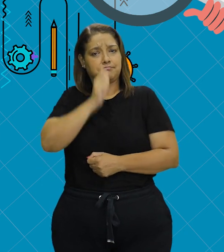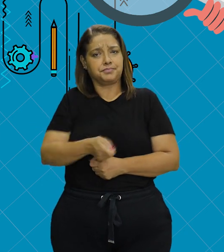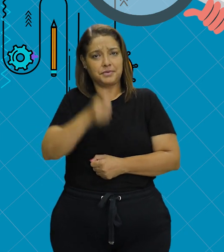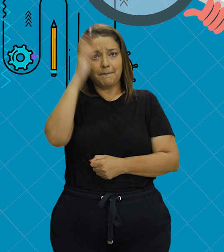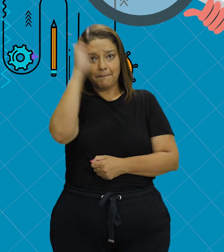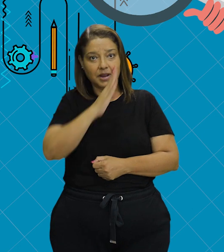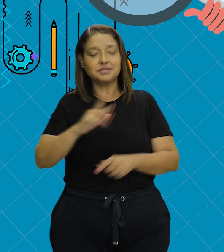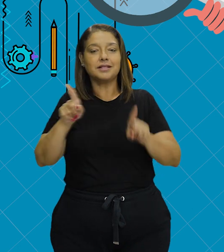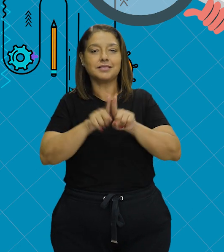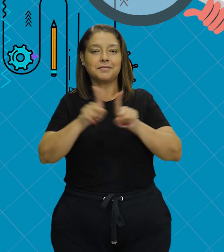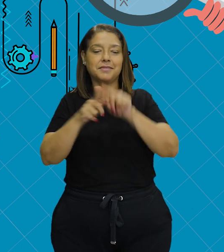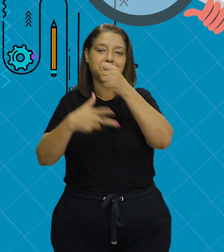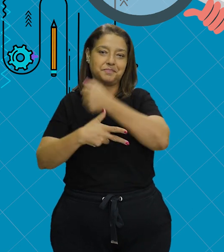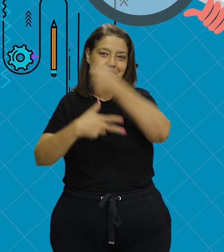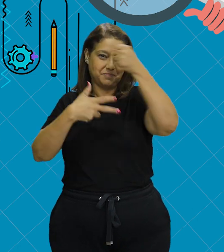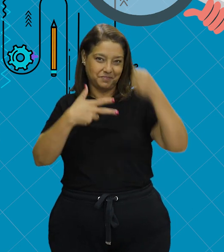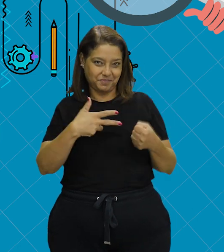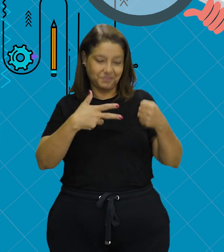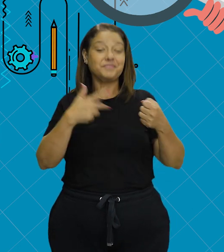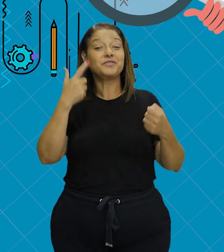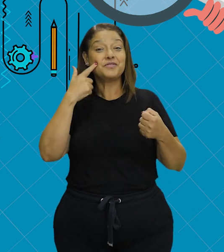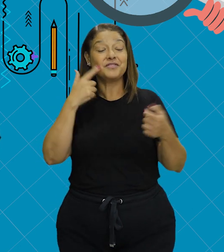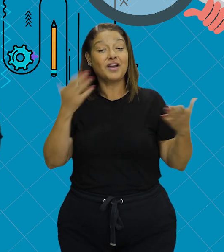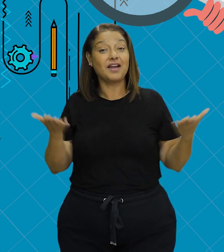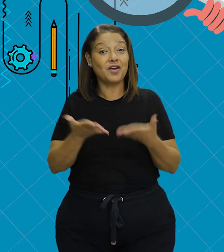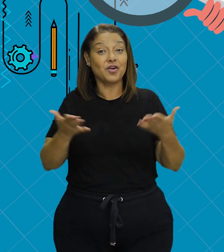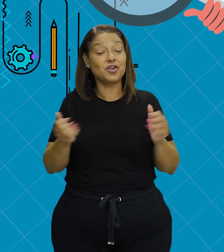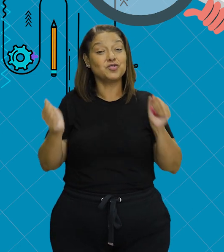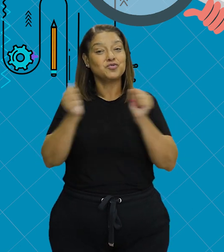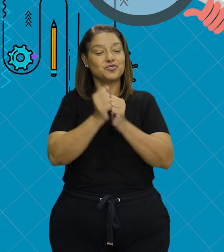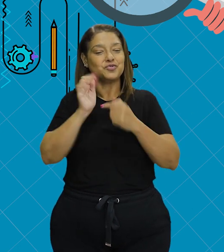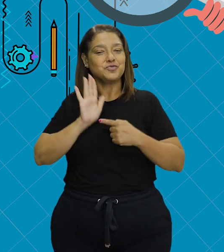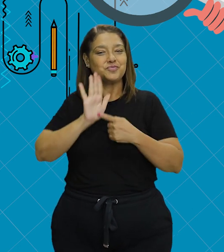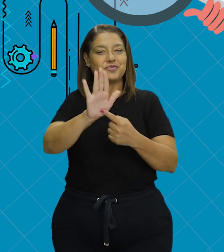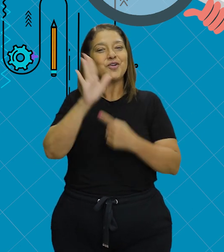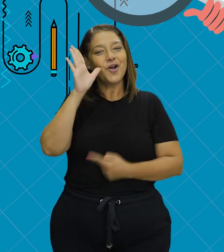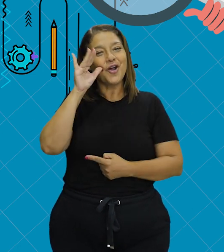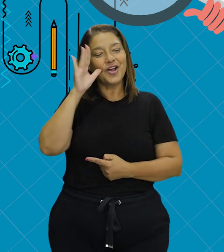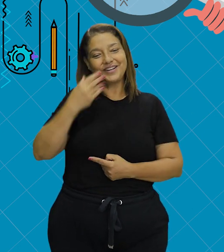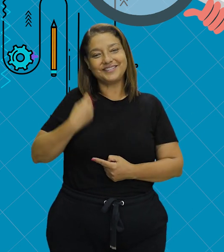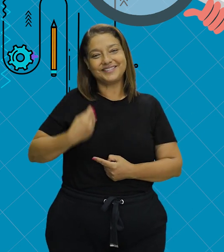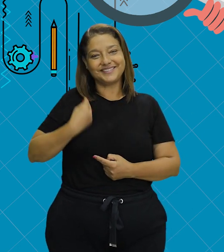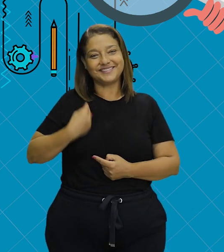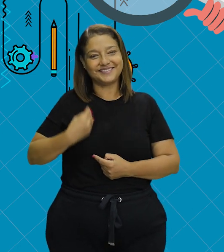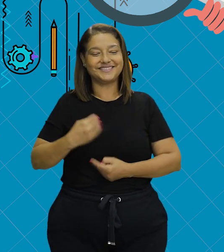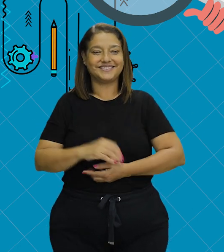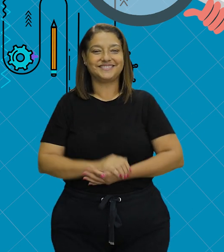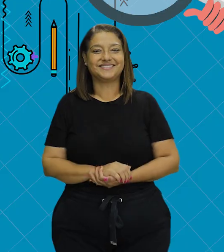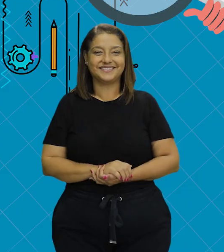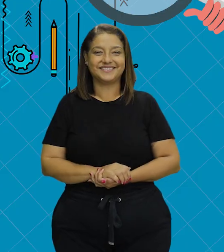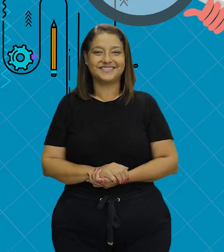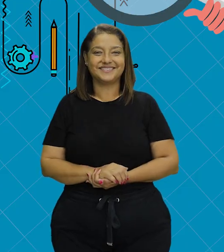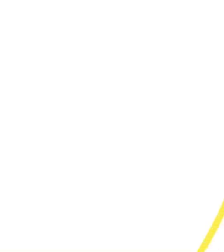Brasil e os 3 poderes. Vamos juntos no nosso quadro A Curiosidade tá on!